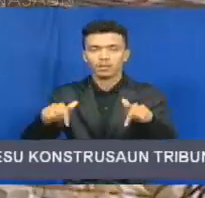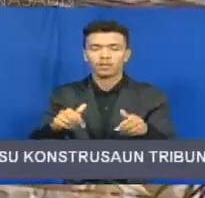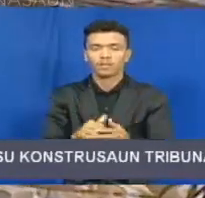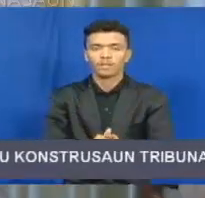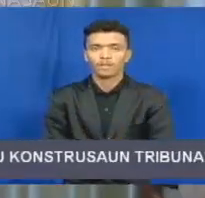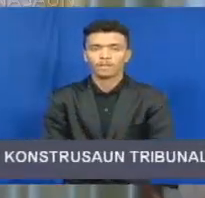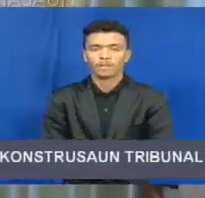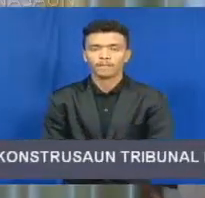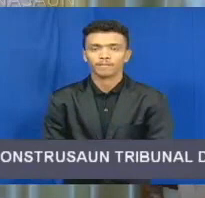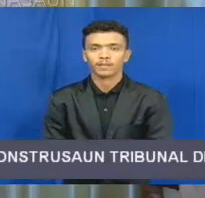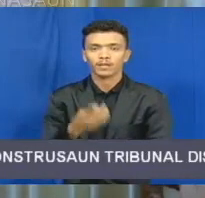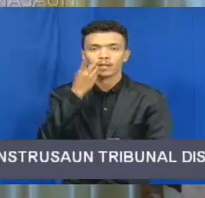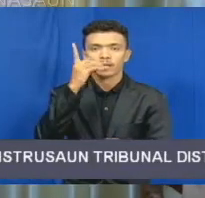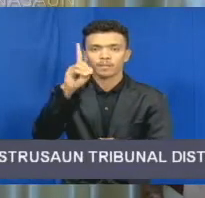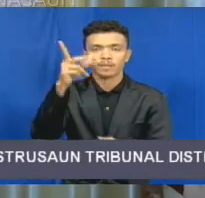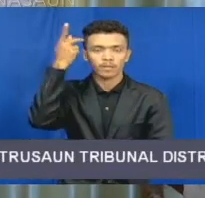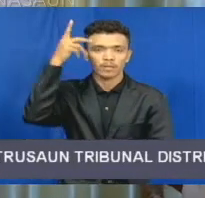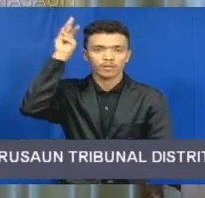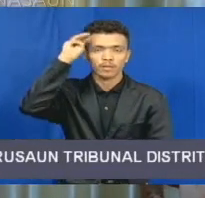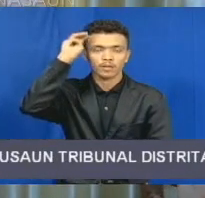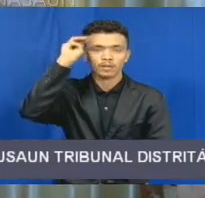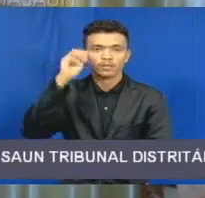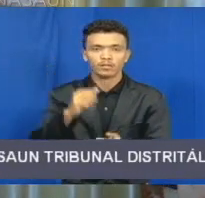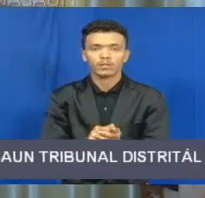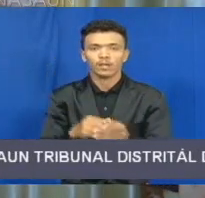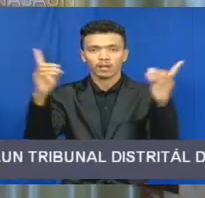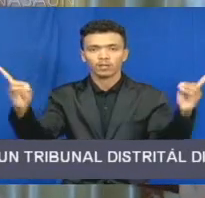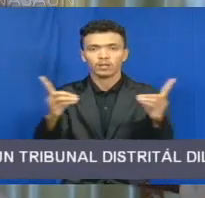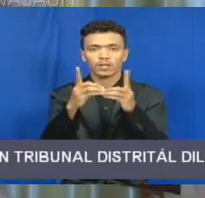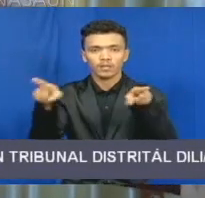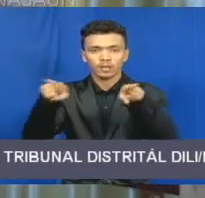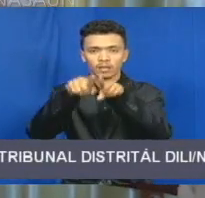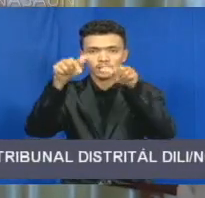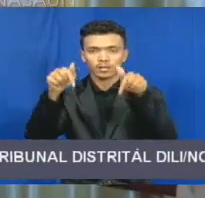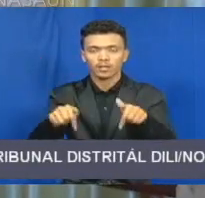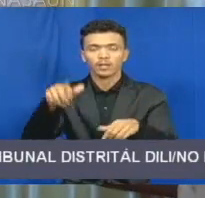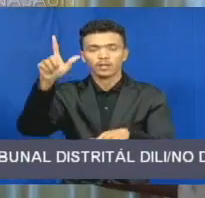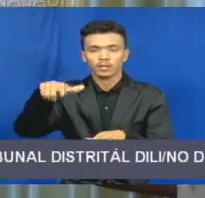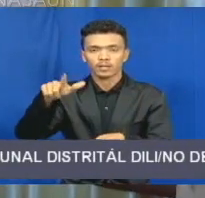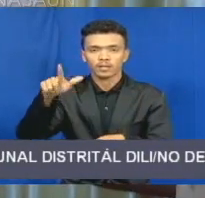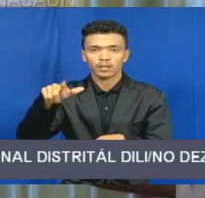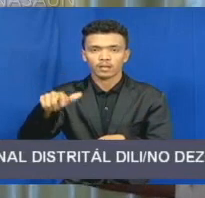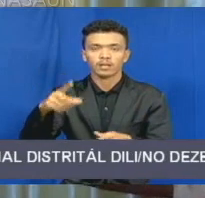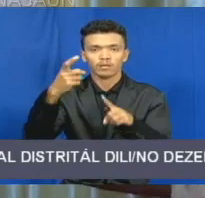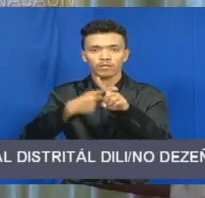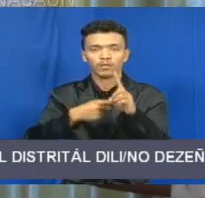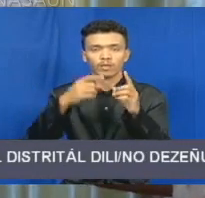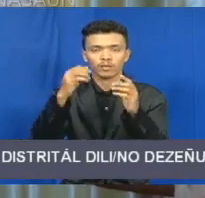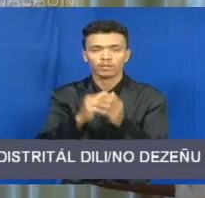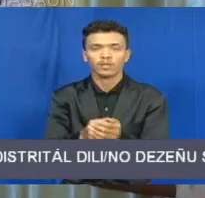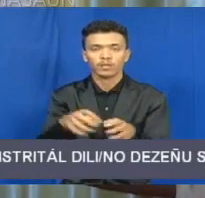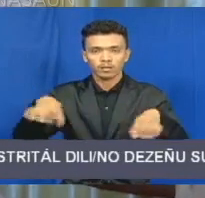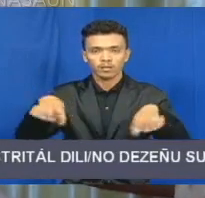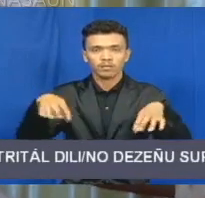eu diria que a sua excelência primeiro-ministro que a situação real que está acontecendo em Macané, que atrasa Fulan Hirona, obra em